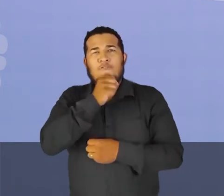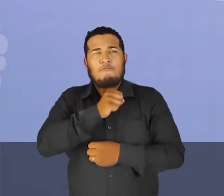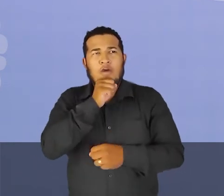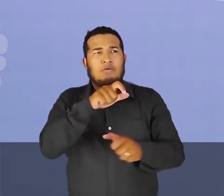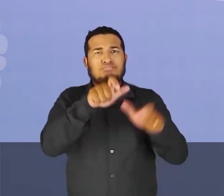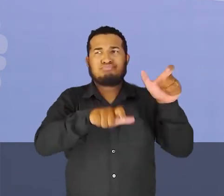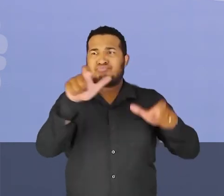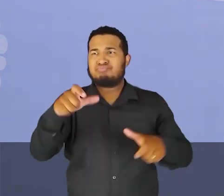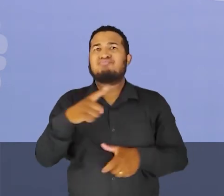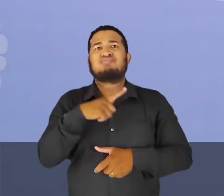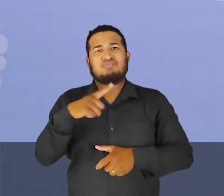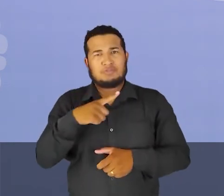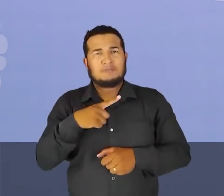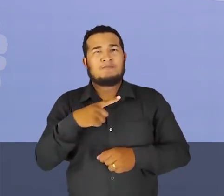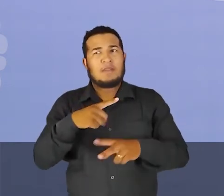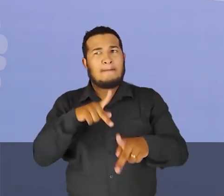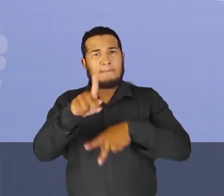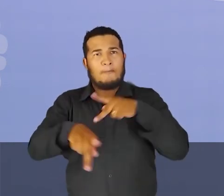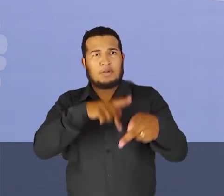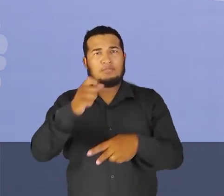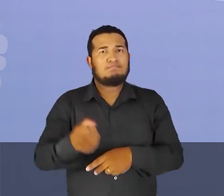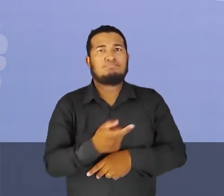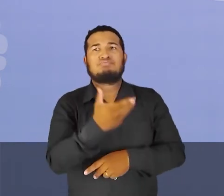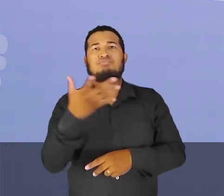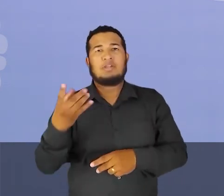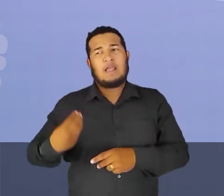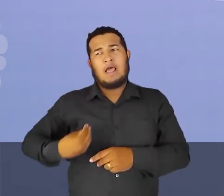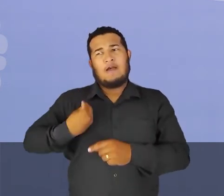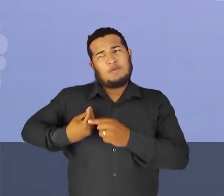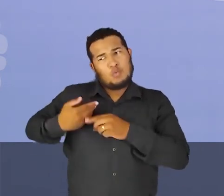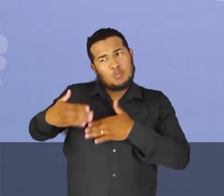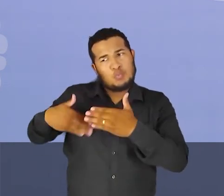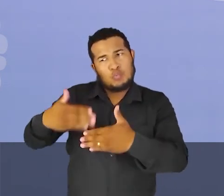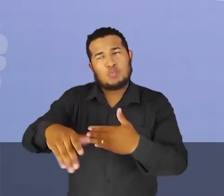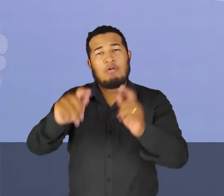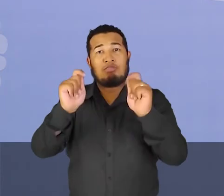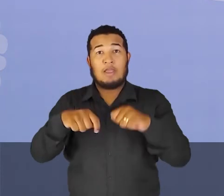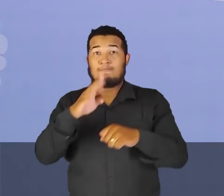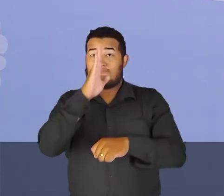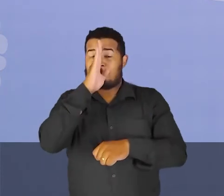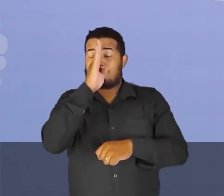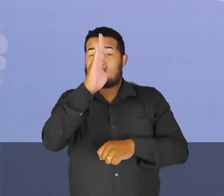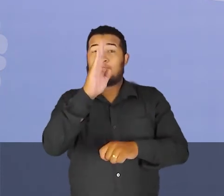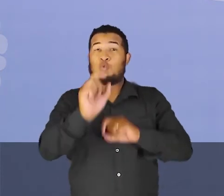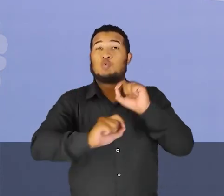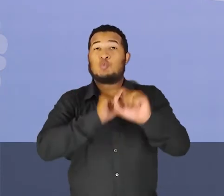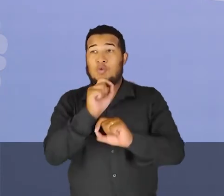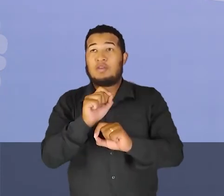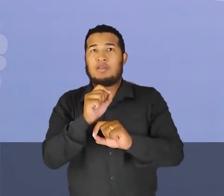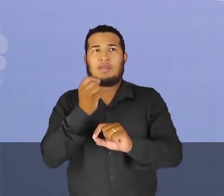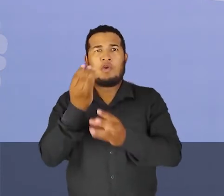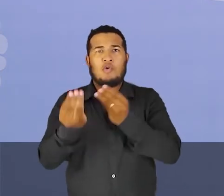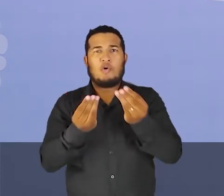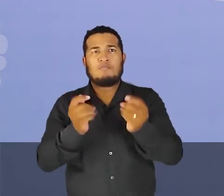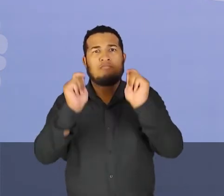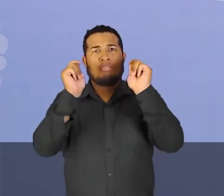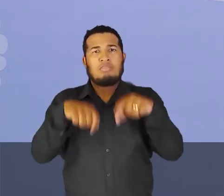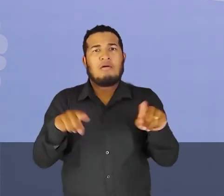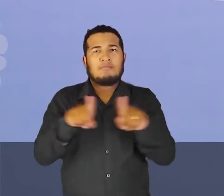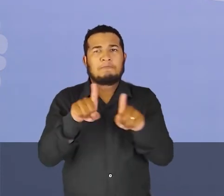de envelhecimento da população, de aumento da longevidade e, principalmente, como